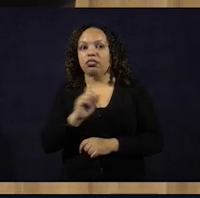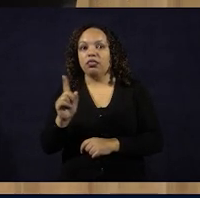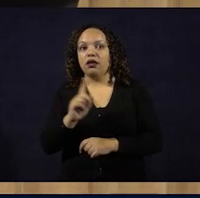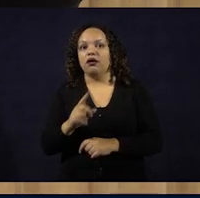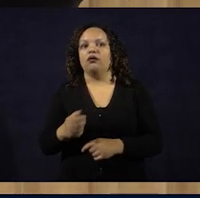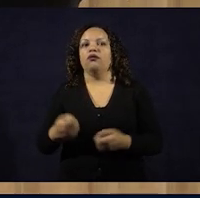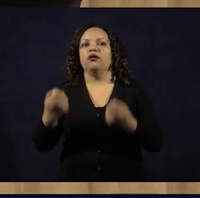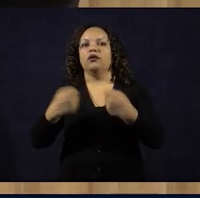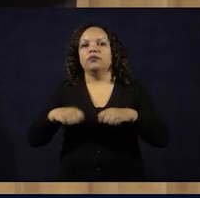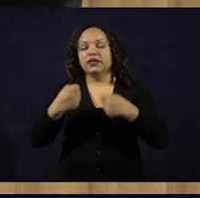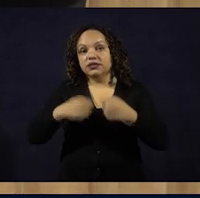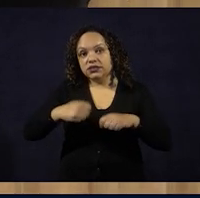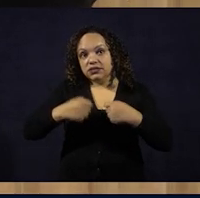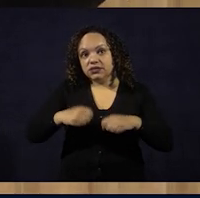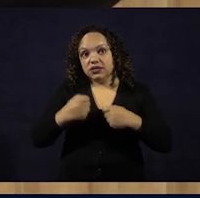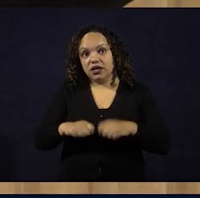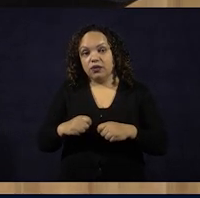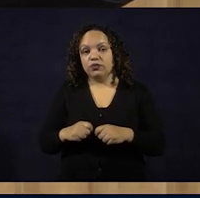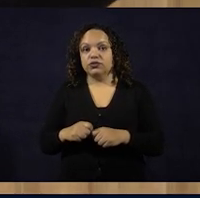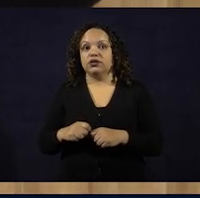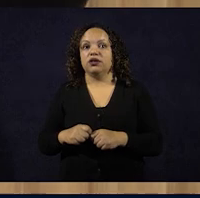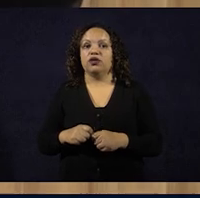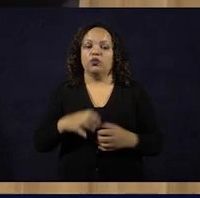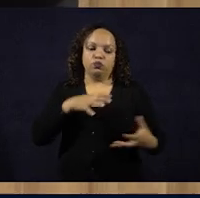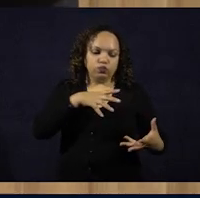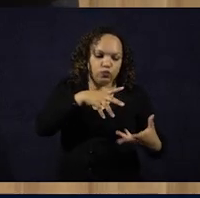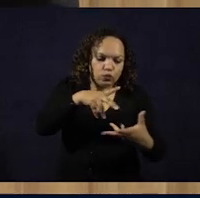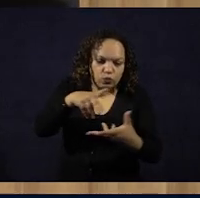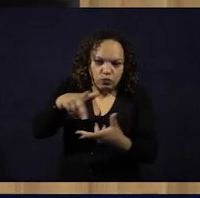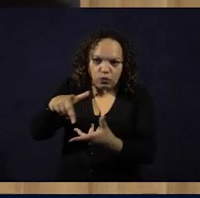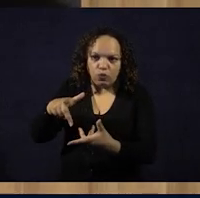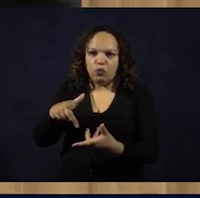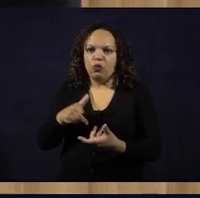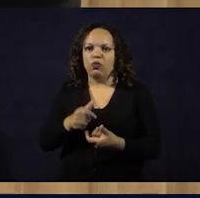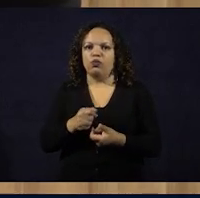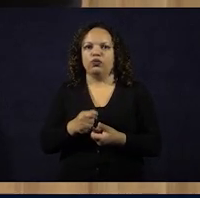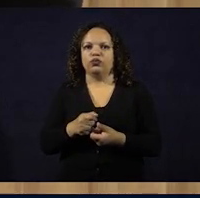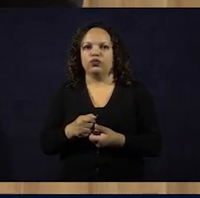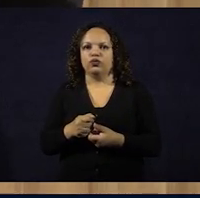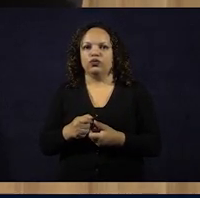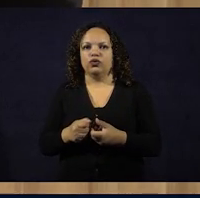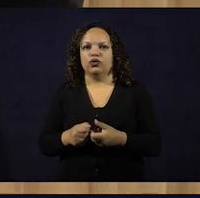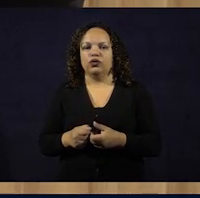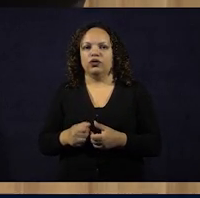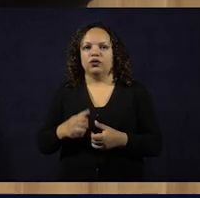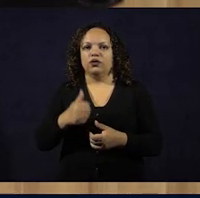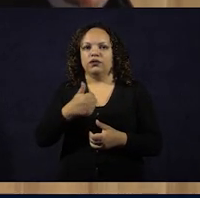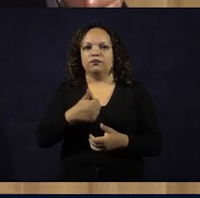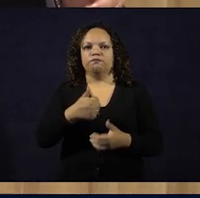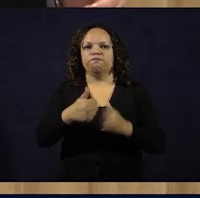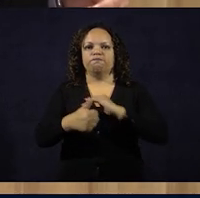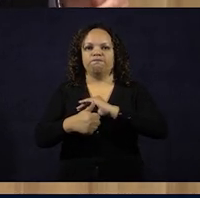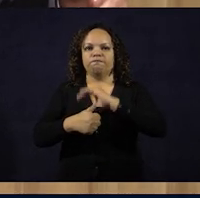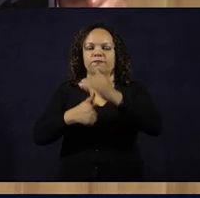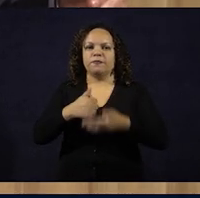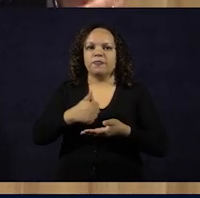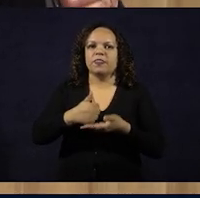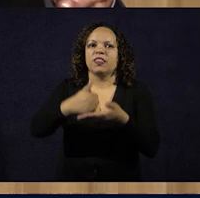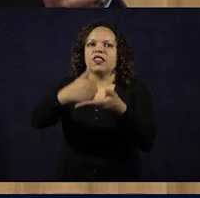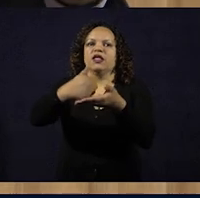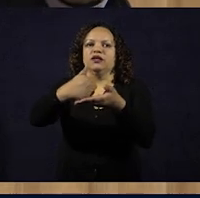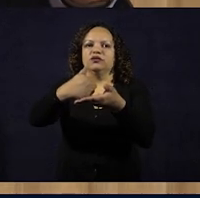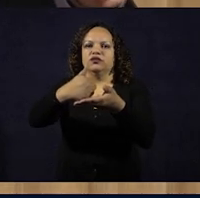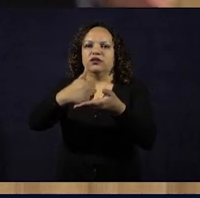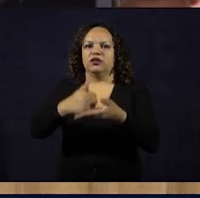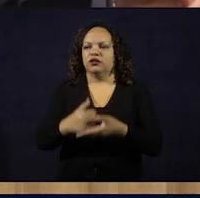Evita o colapso climático Global porque nós estamos na verdade nós estamos gastando o planeta né